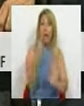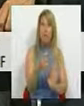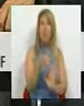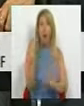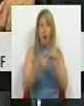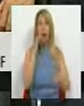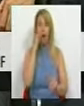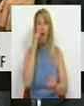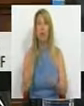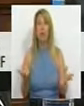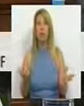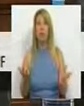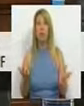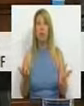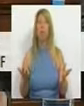eram graves?